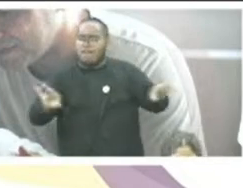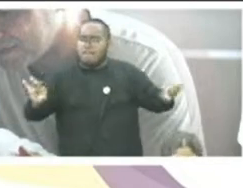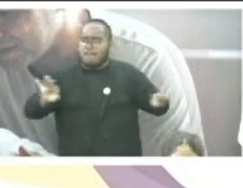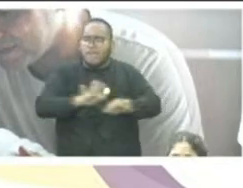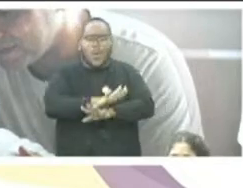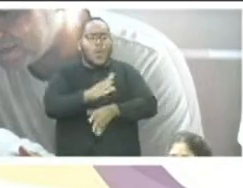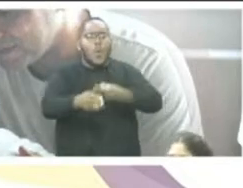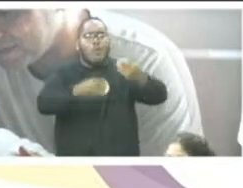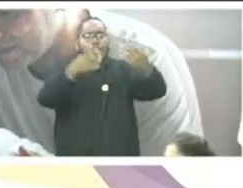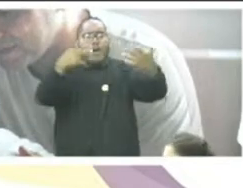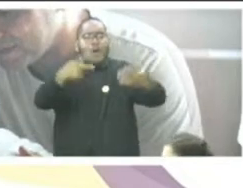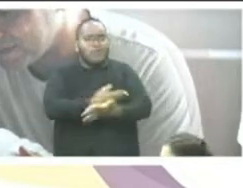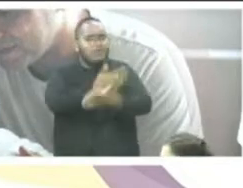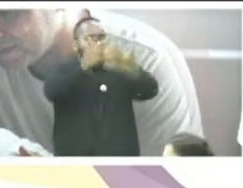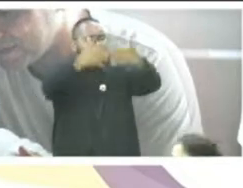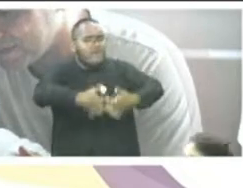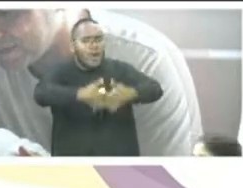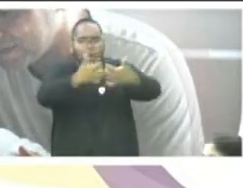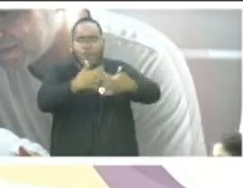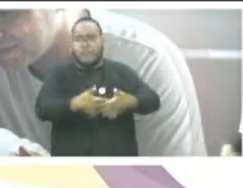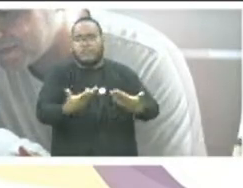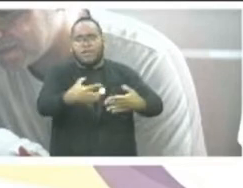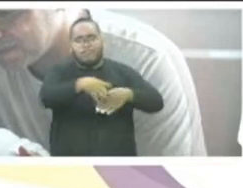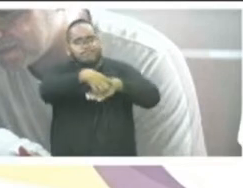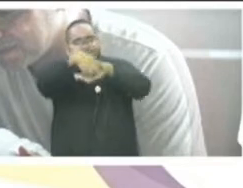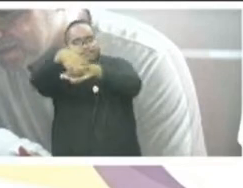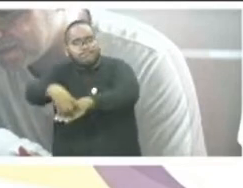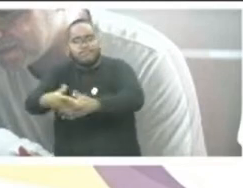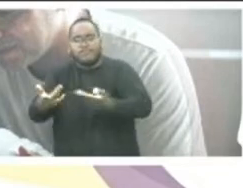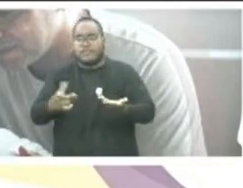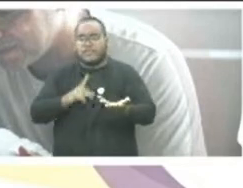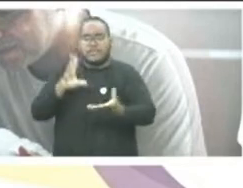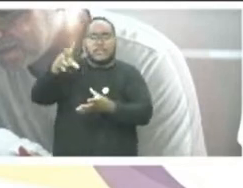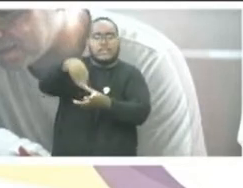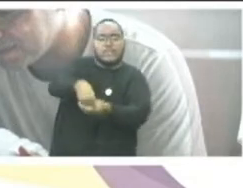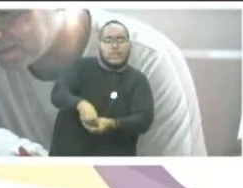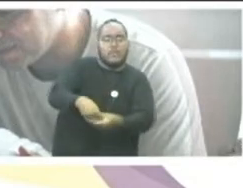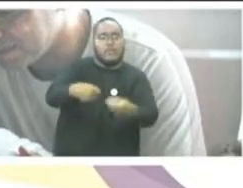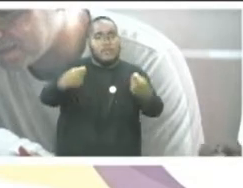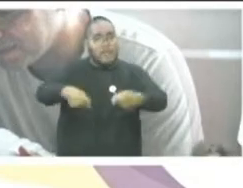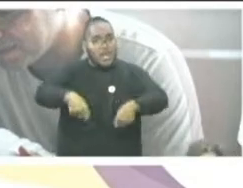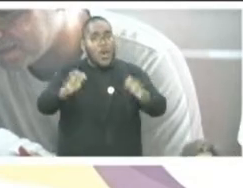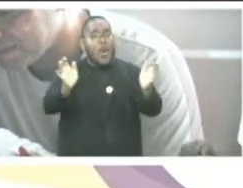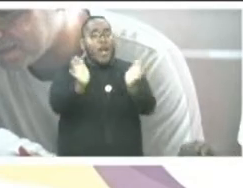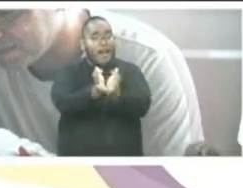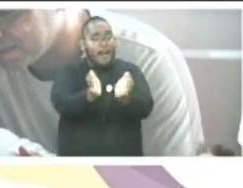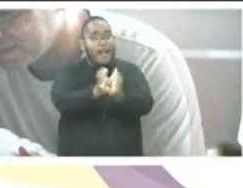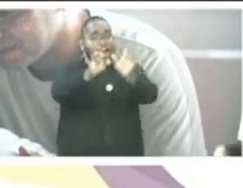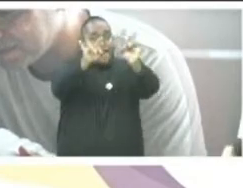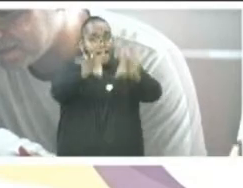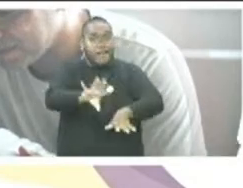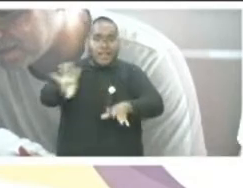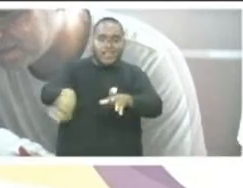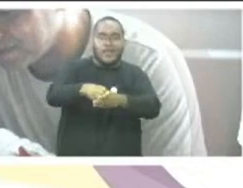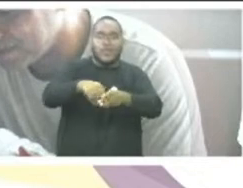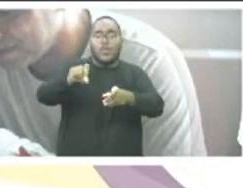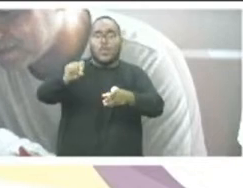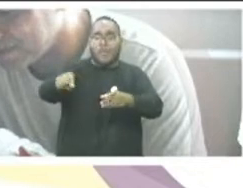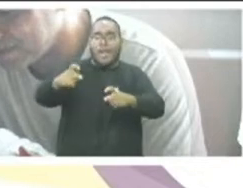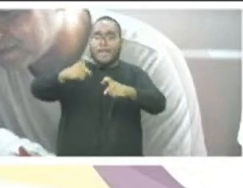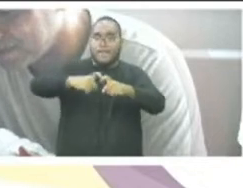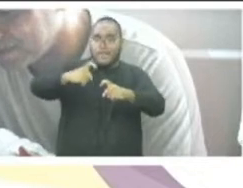acontecer esse serviço. A gente aborda que tem que ser uma equipe especializada, composta por um médico, que